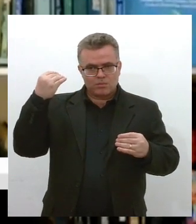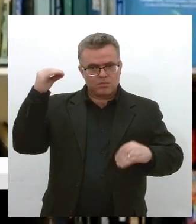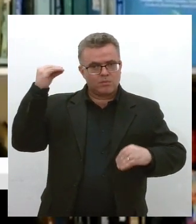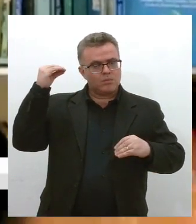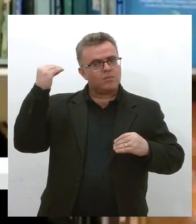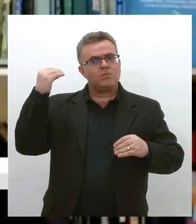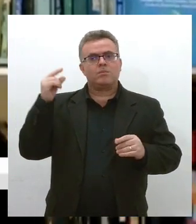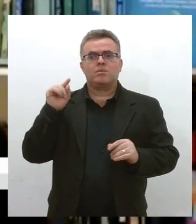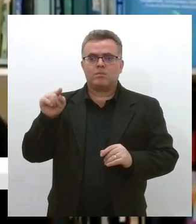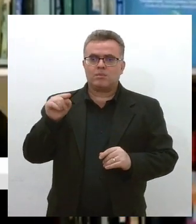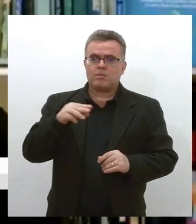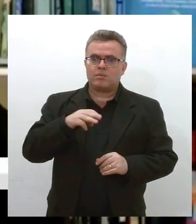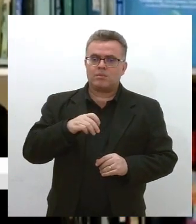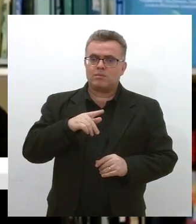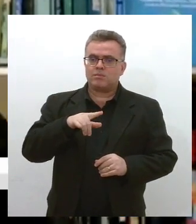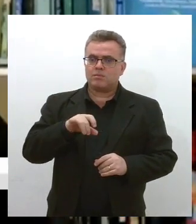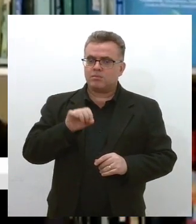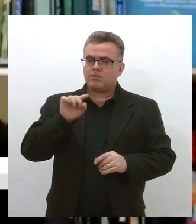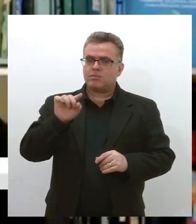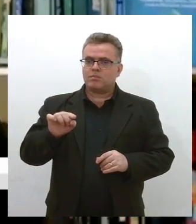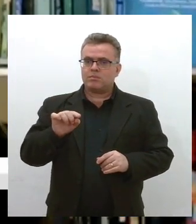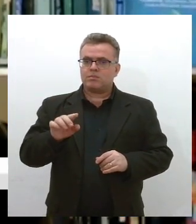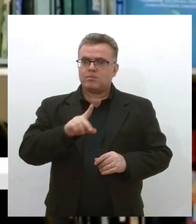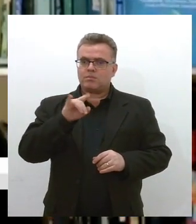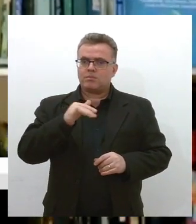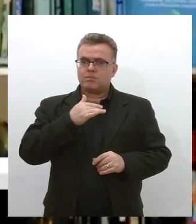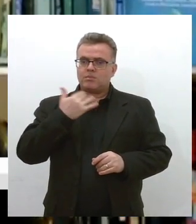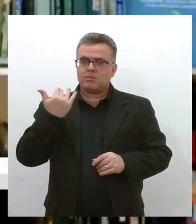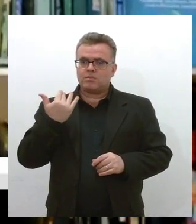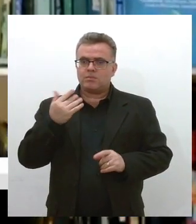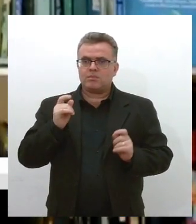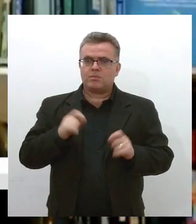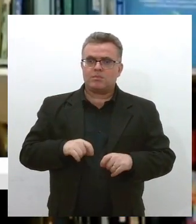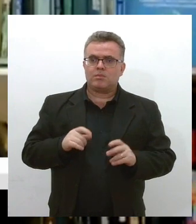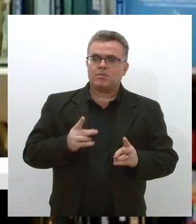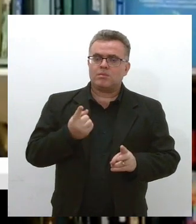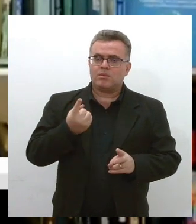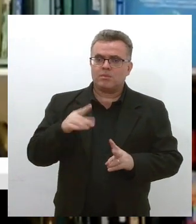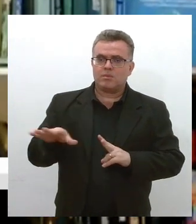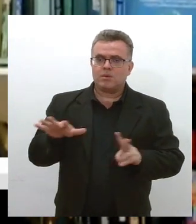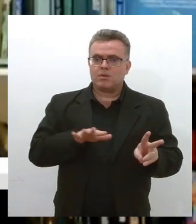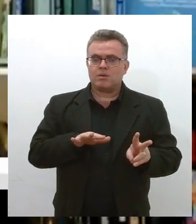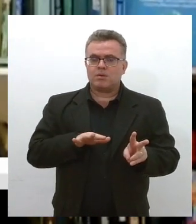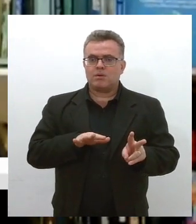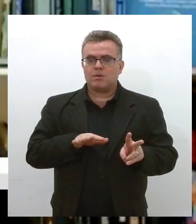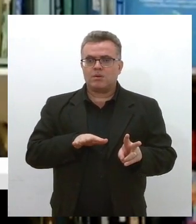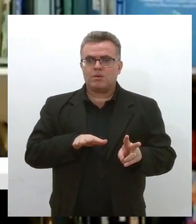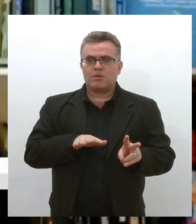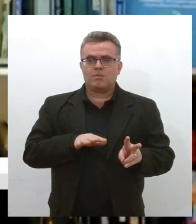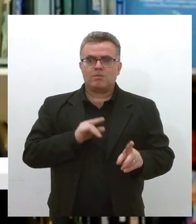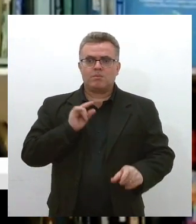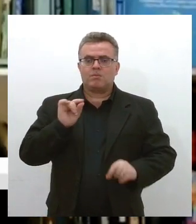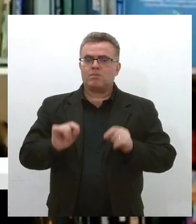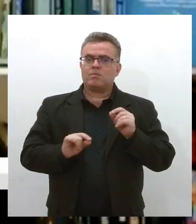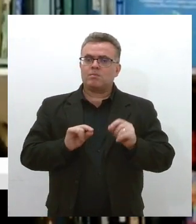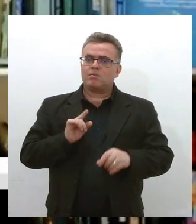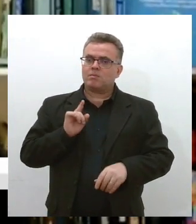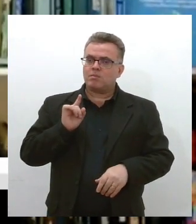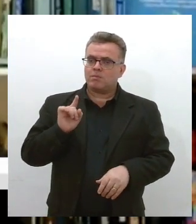México, que acaba sendo mais do que um dia, acaba sendo cerca de uma semana, em que eles